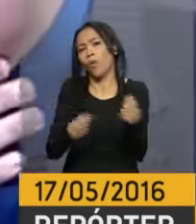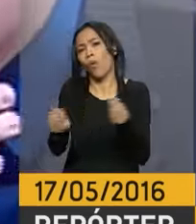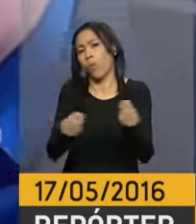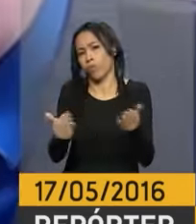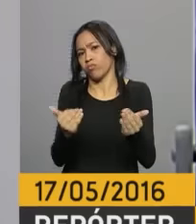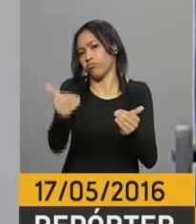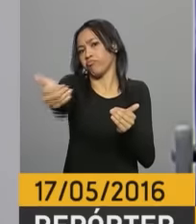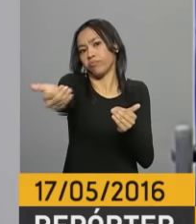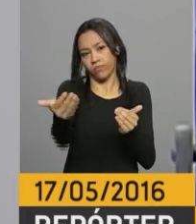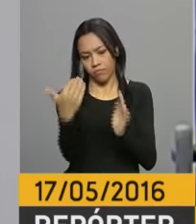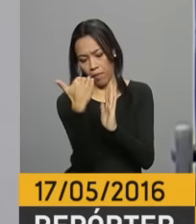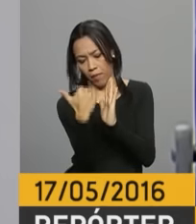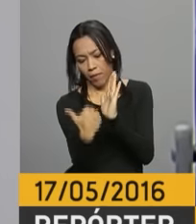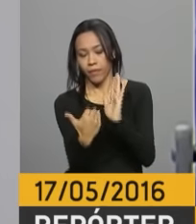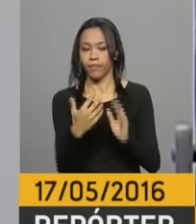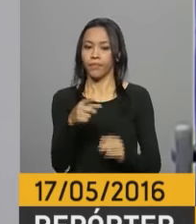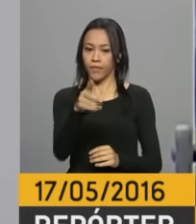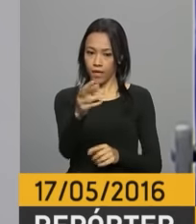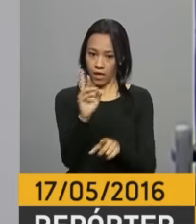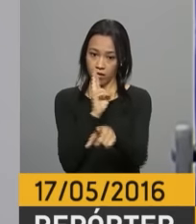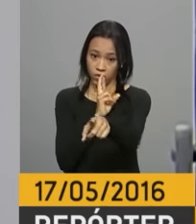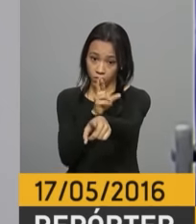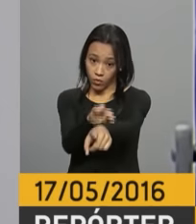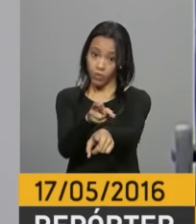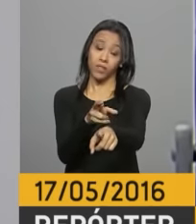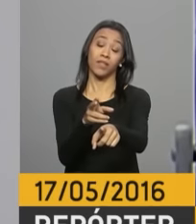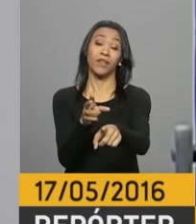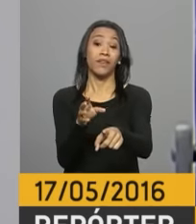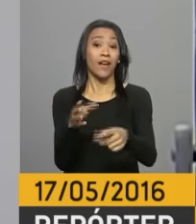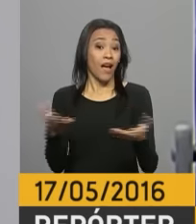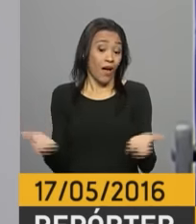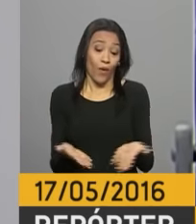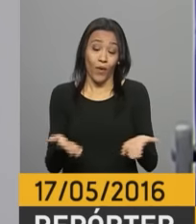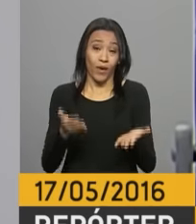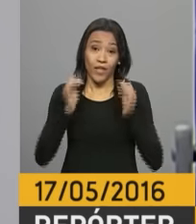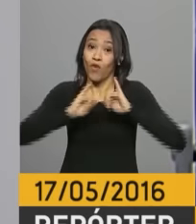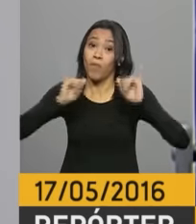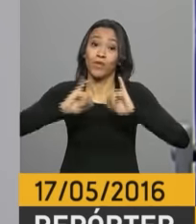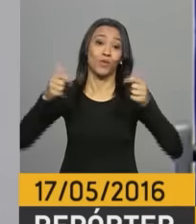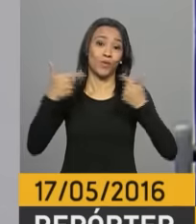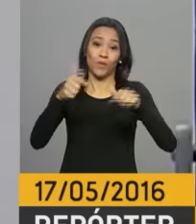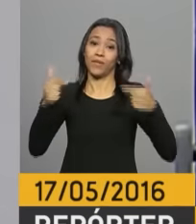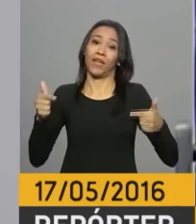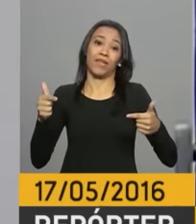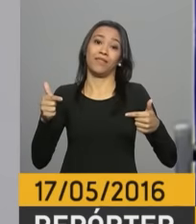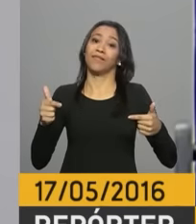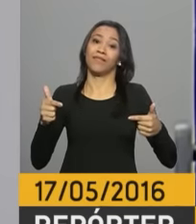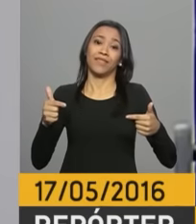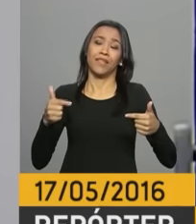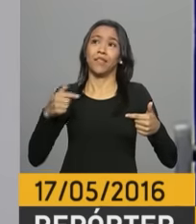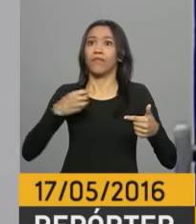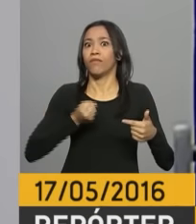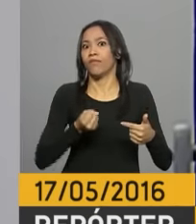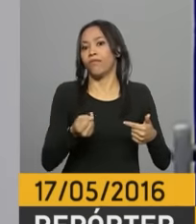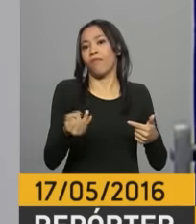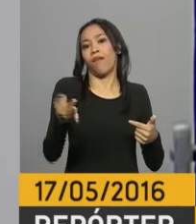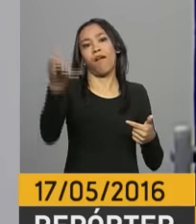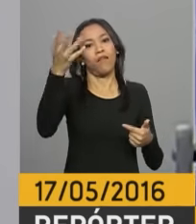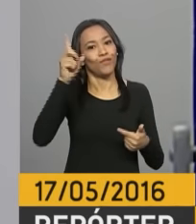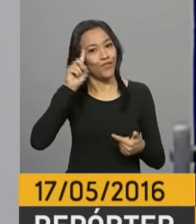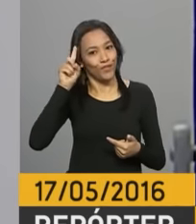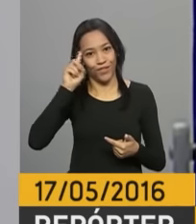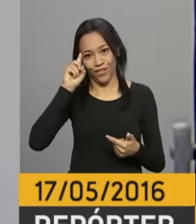Obrigada. Certamente, na data, nós teremos mais informação do que agora. Terão longos dias ainda até